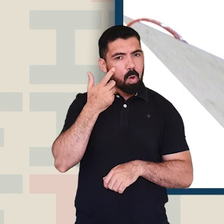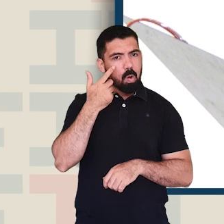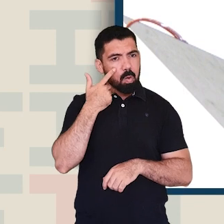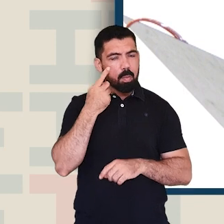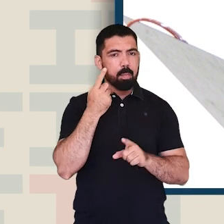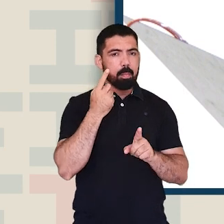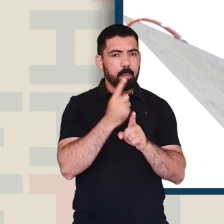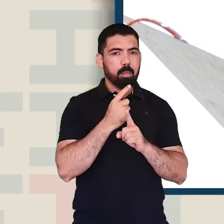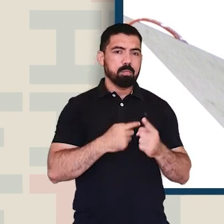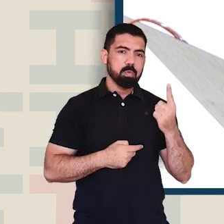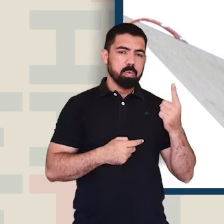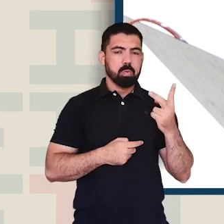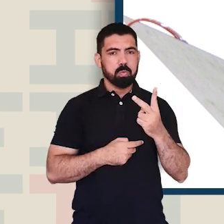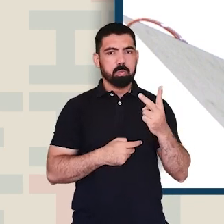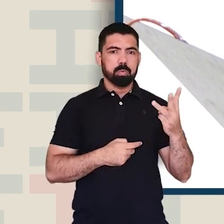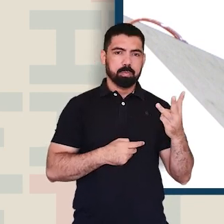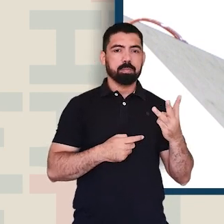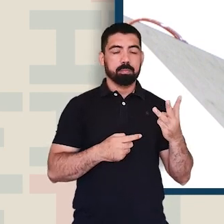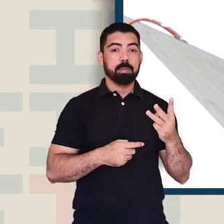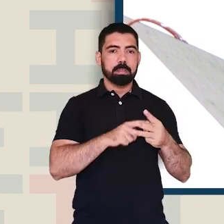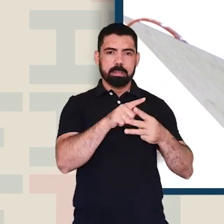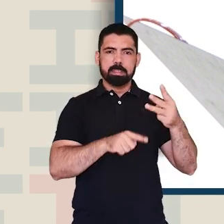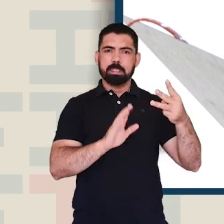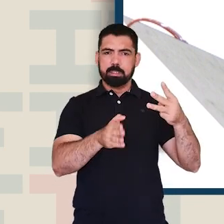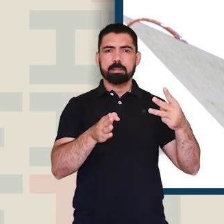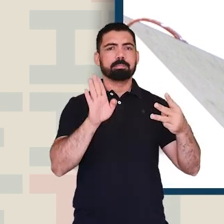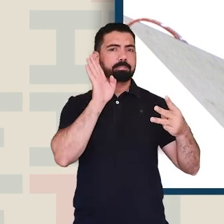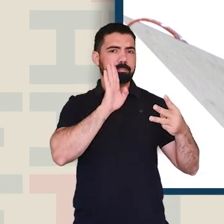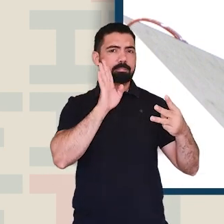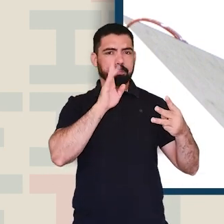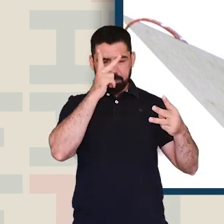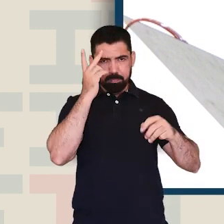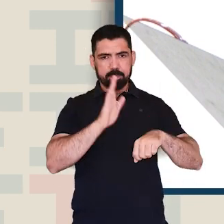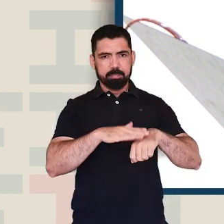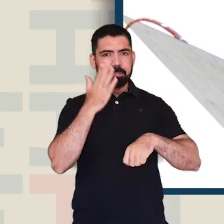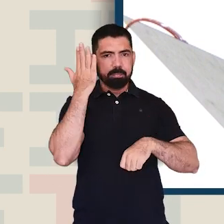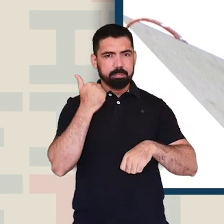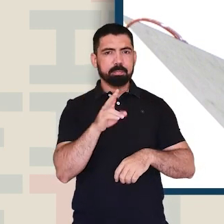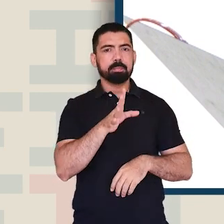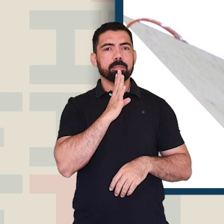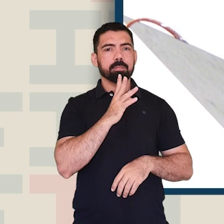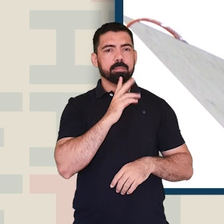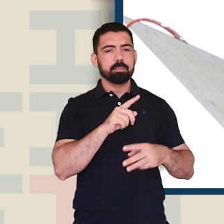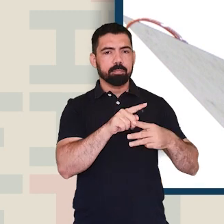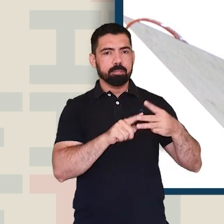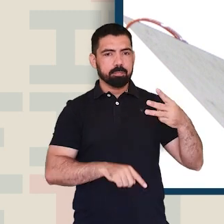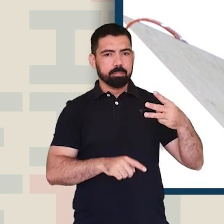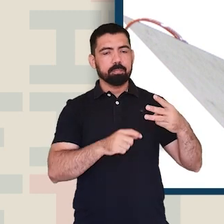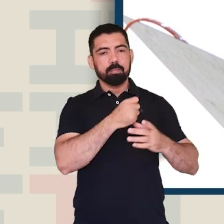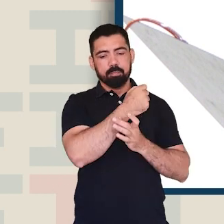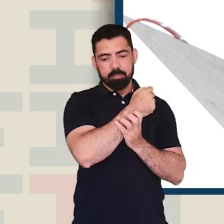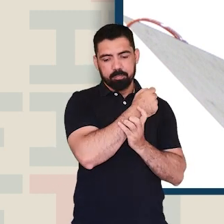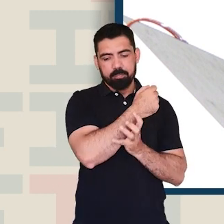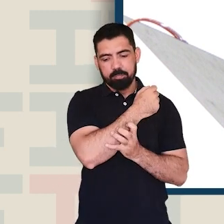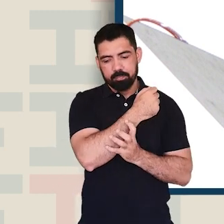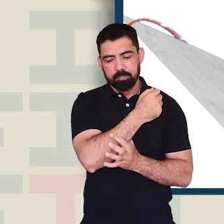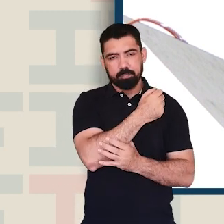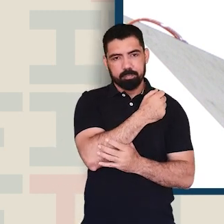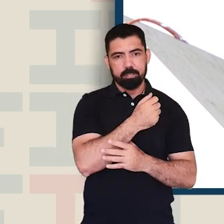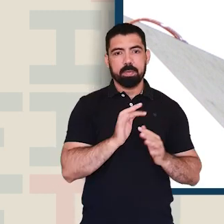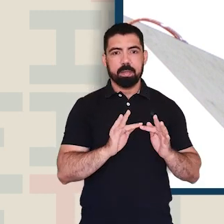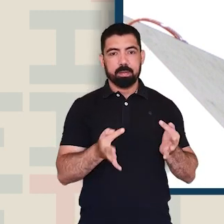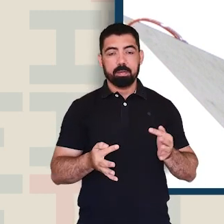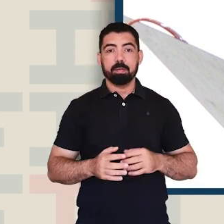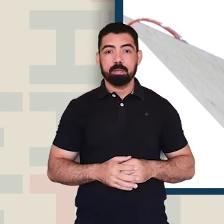ou 2 ou 3. Eu acho que 3 já é bem legal. Quem sabe trocar em 3 locais do braço pelo